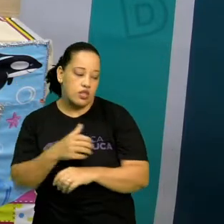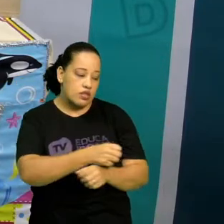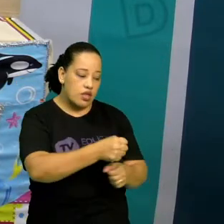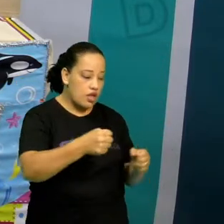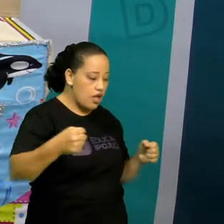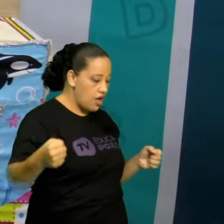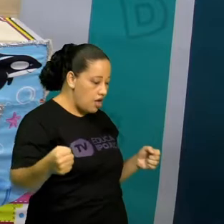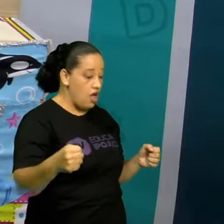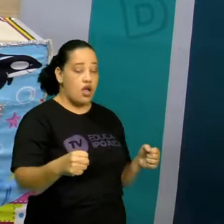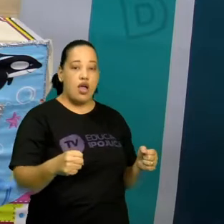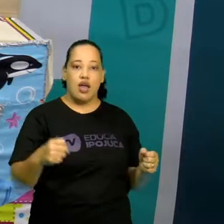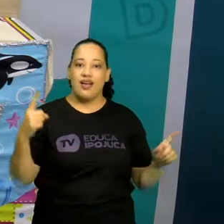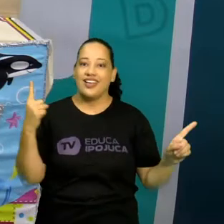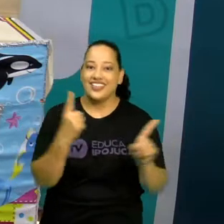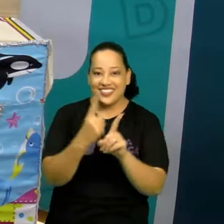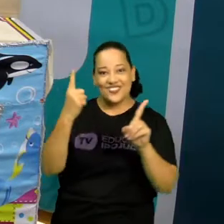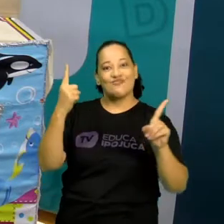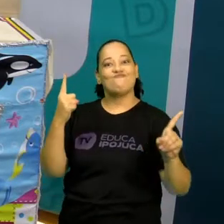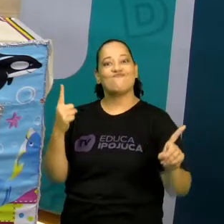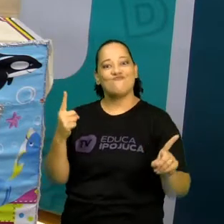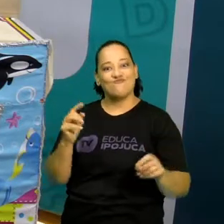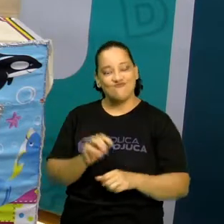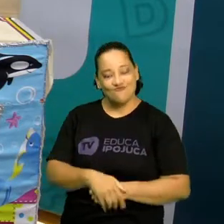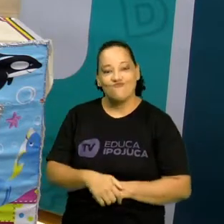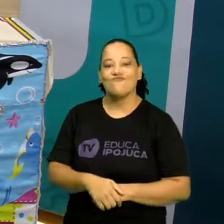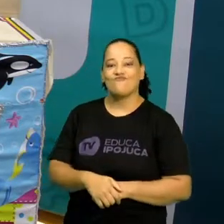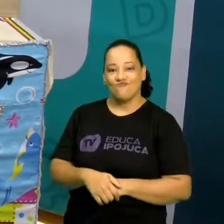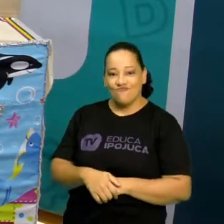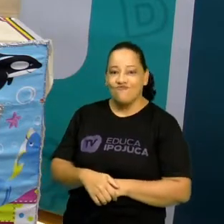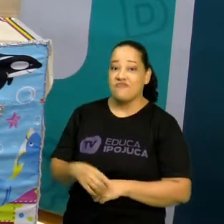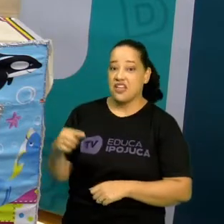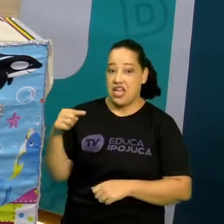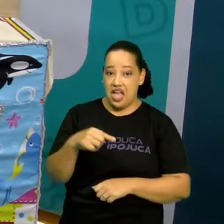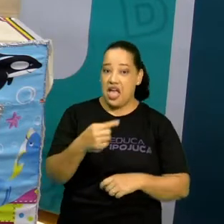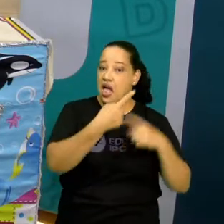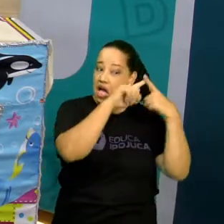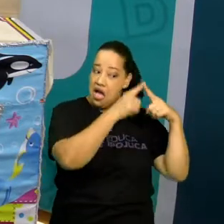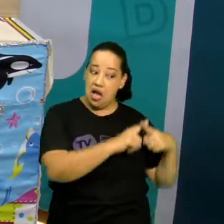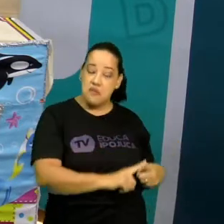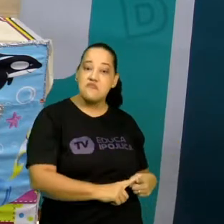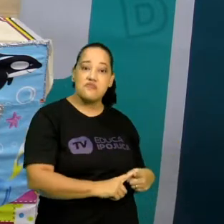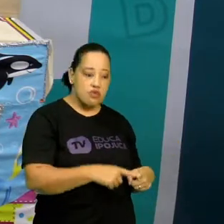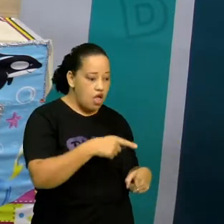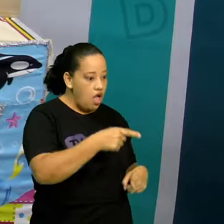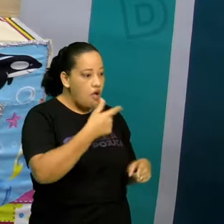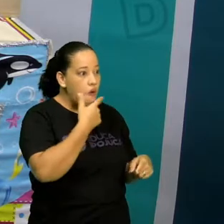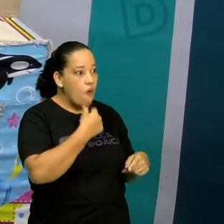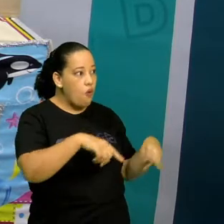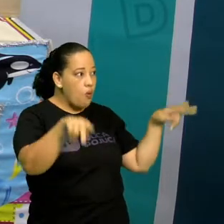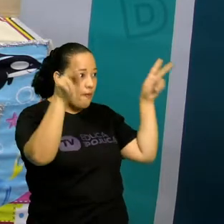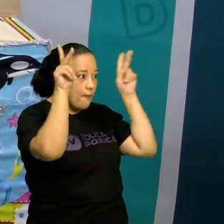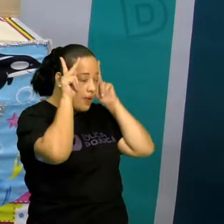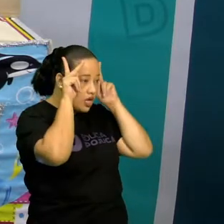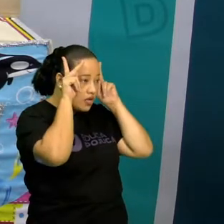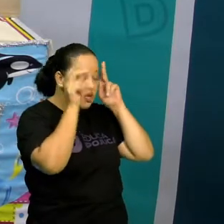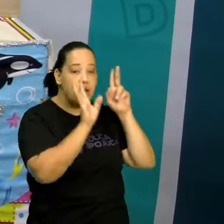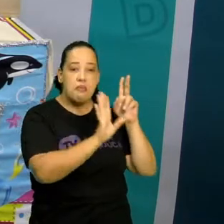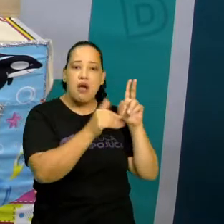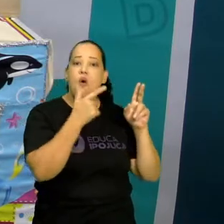muito e a Rapunzel conheceu que era o príncipe porque ele não estava mais enxergando né